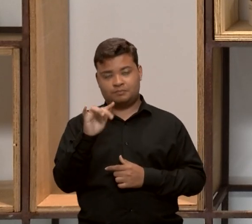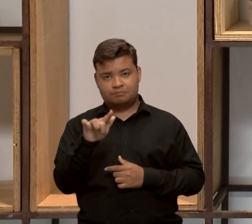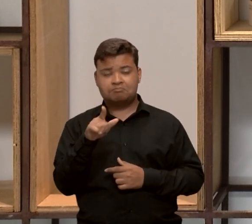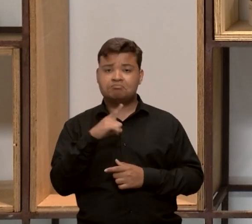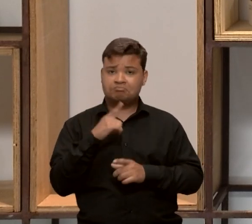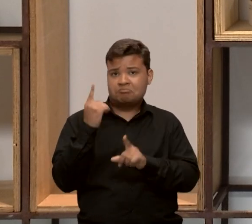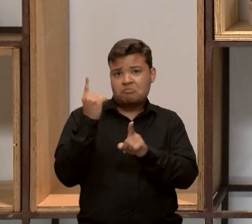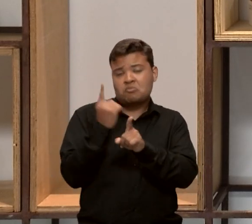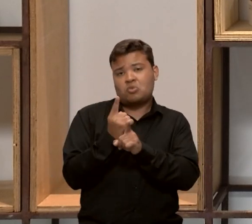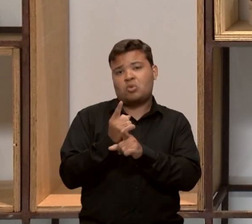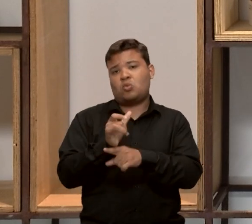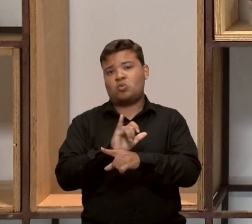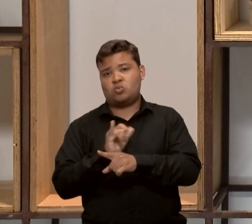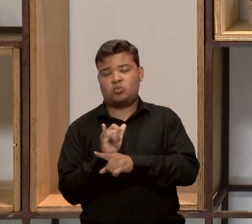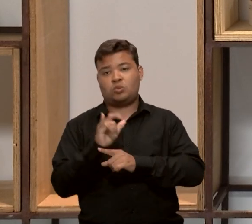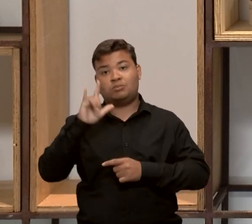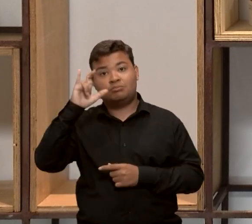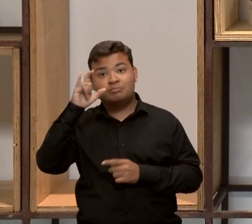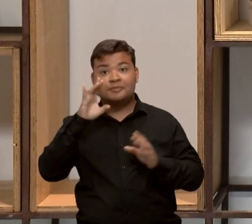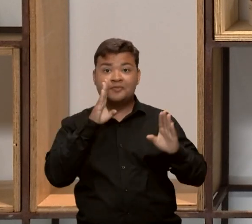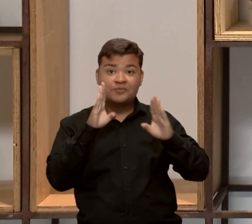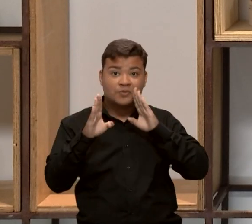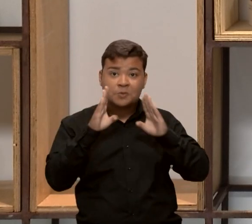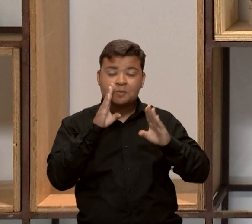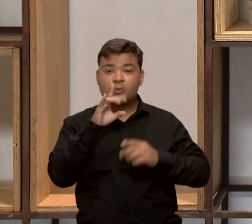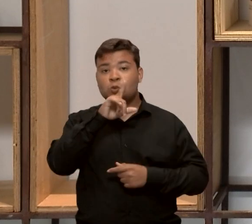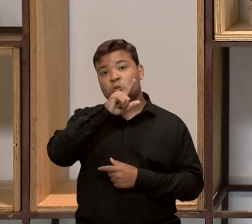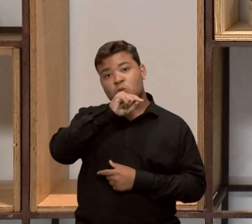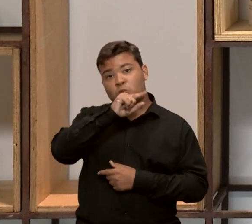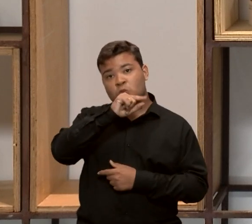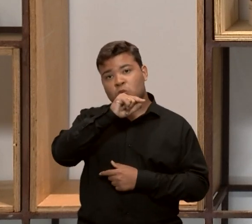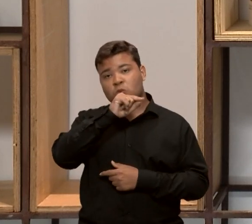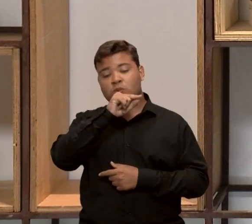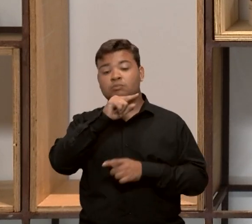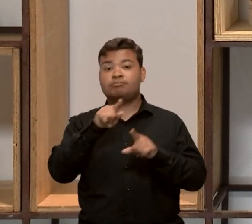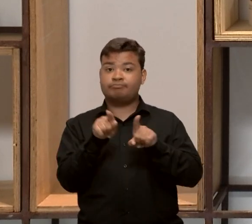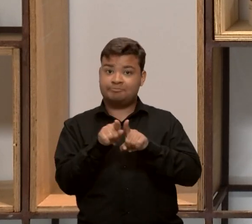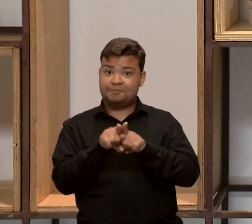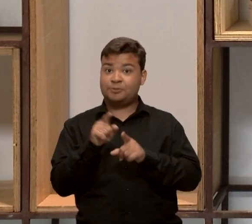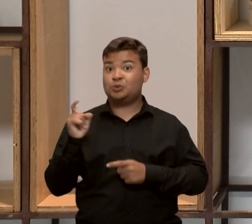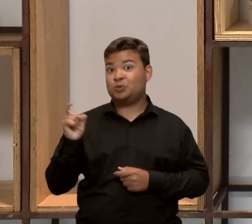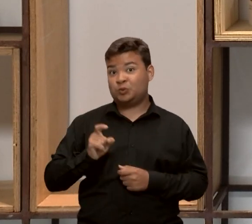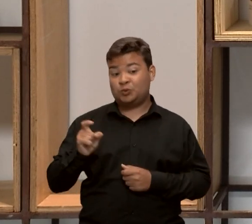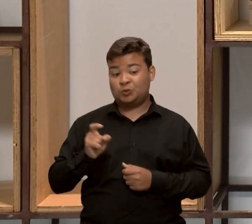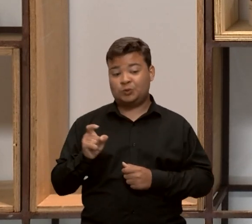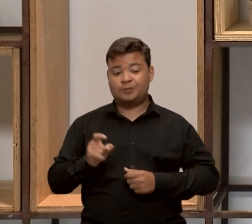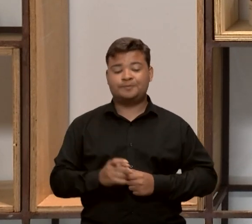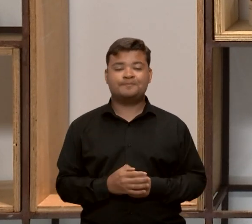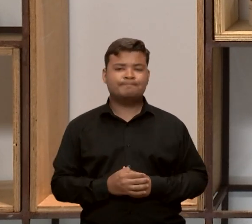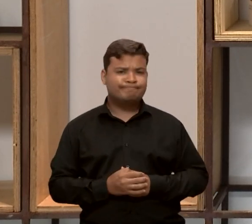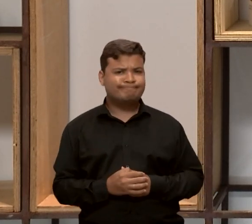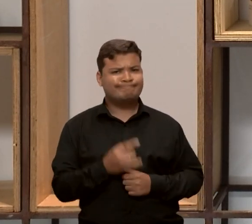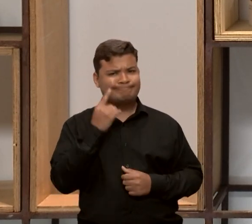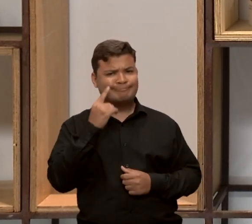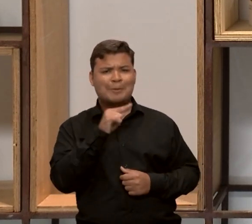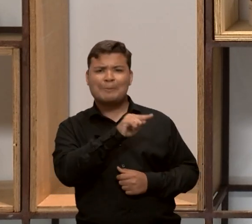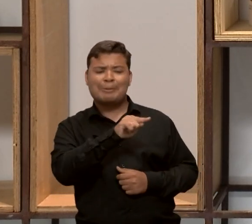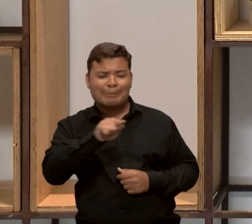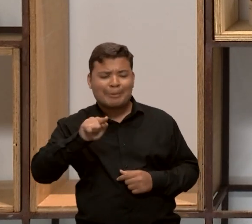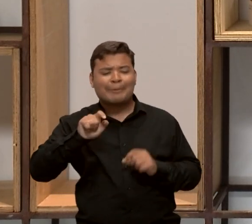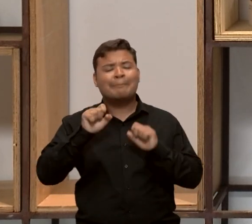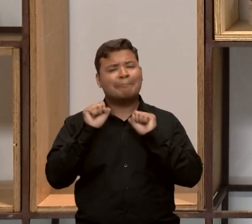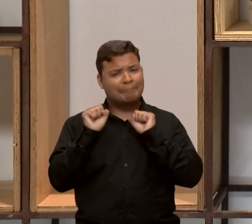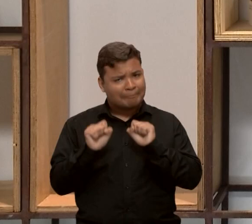no YouTube, Instagram, Facebook, Twitter e até mesmo no TikTok. Por esses canais você pode